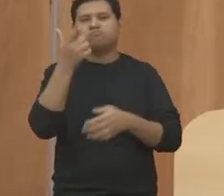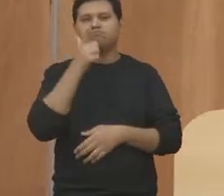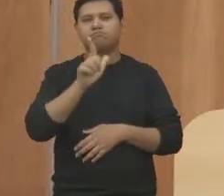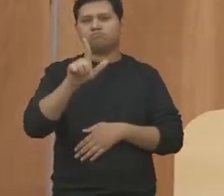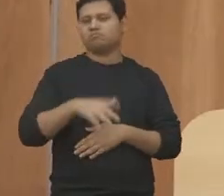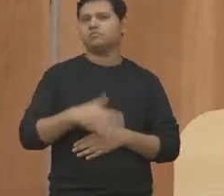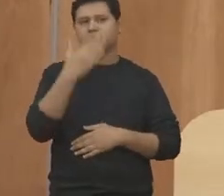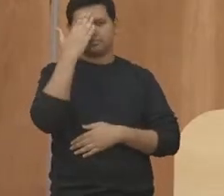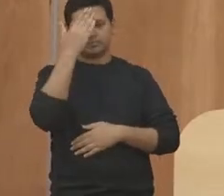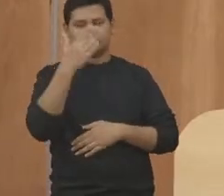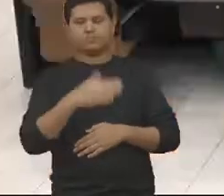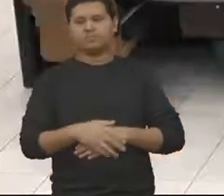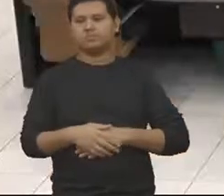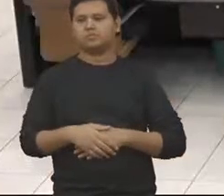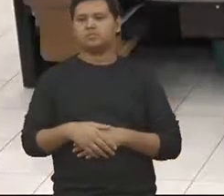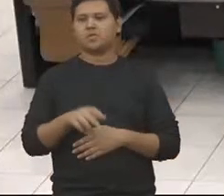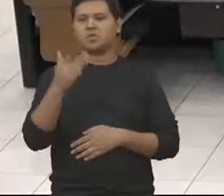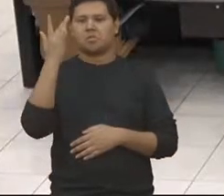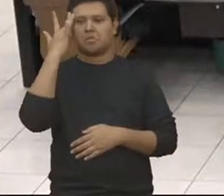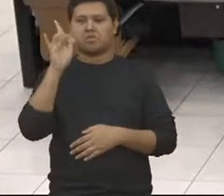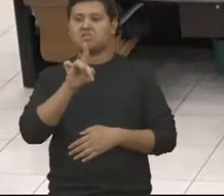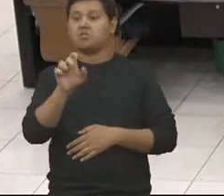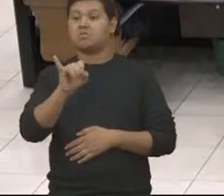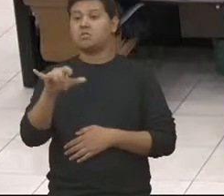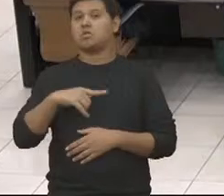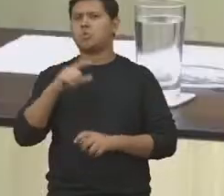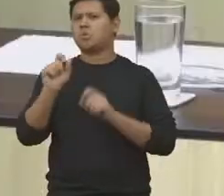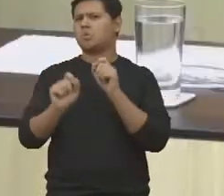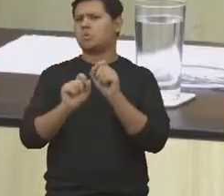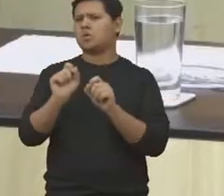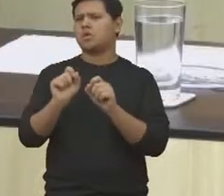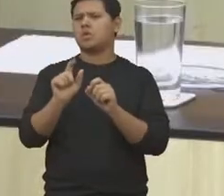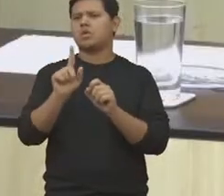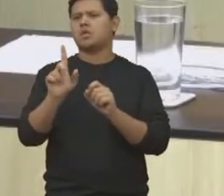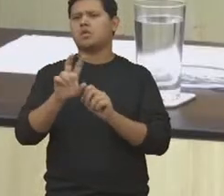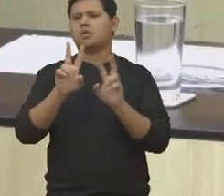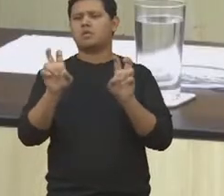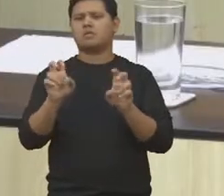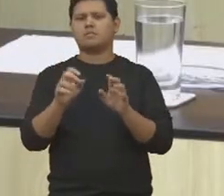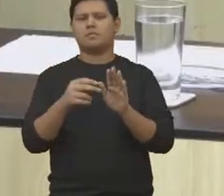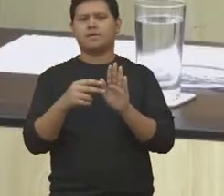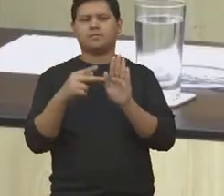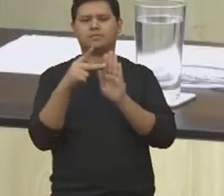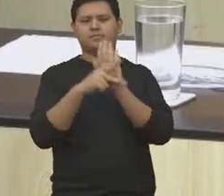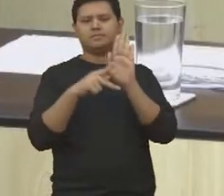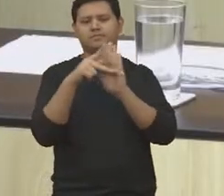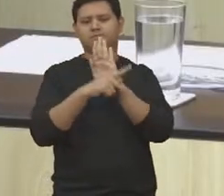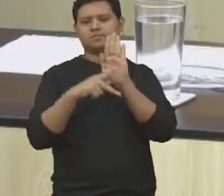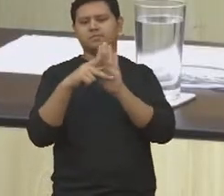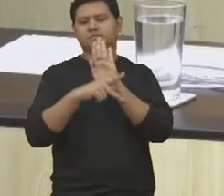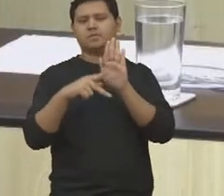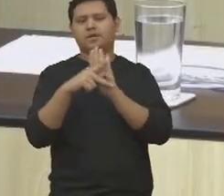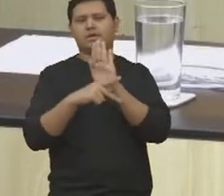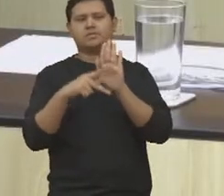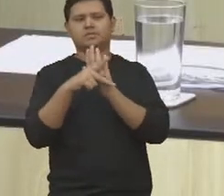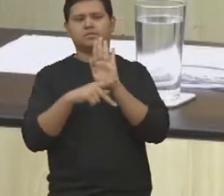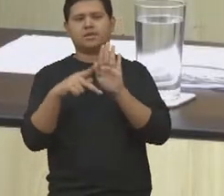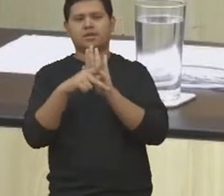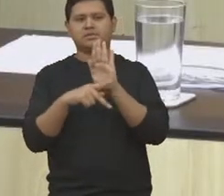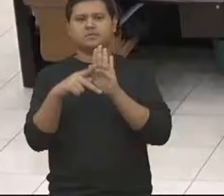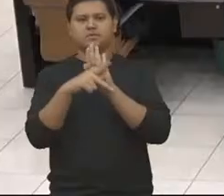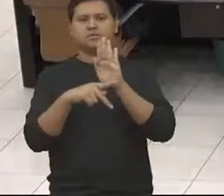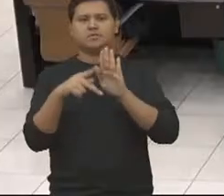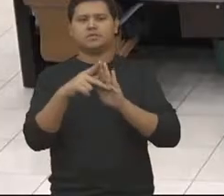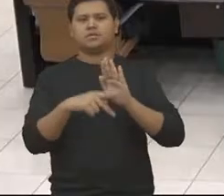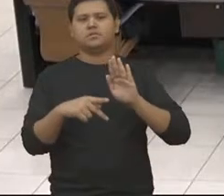Obrigado, Guilherme. Não sei se você sabe, né? O que seria esse anexo do Bom Prato? Já tem um conhecimento como que seria?